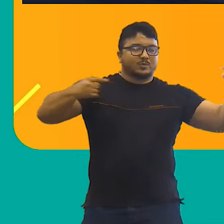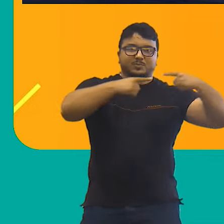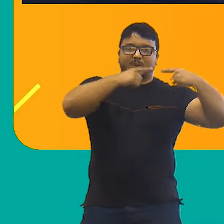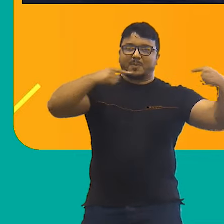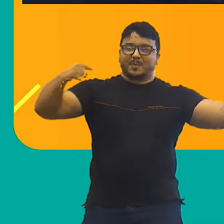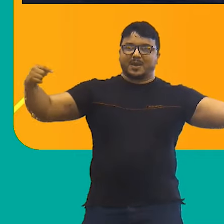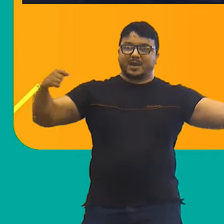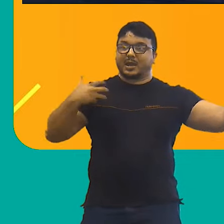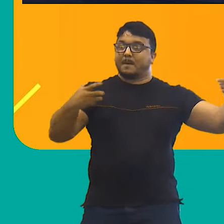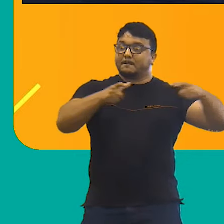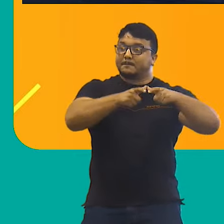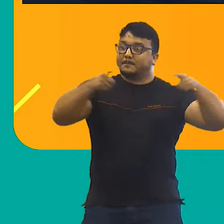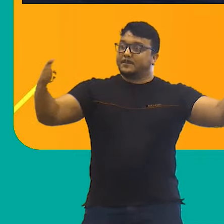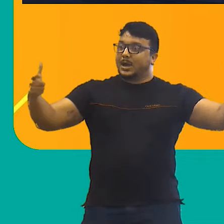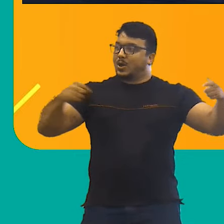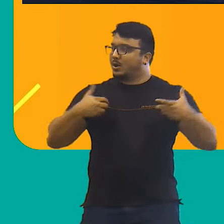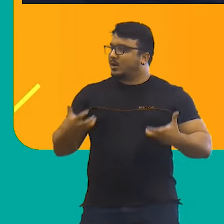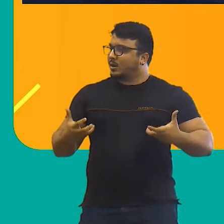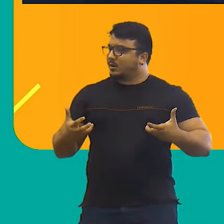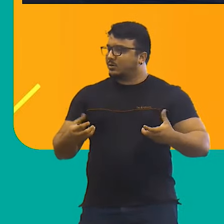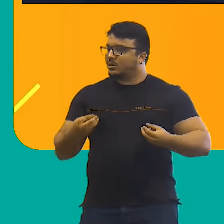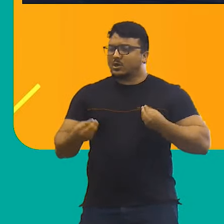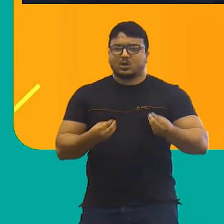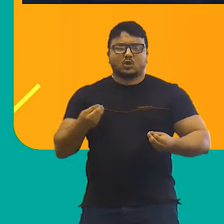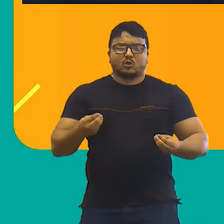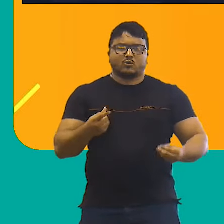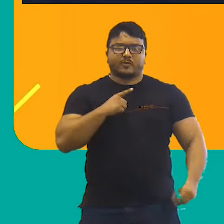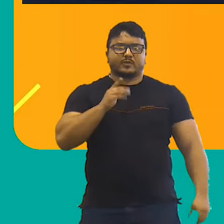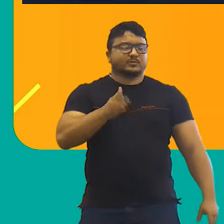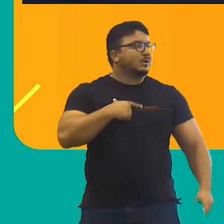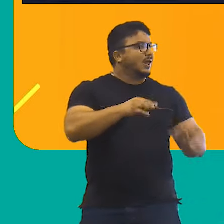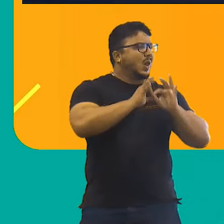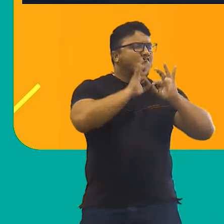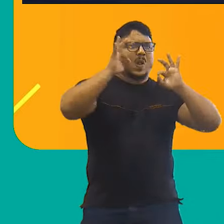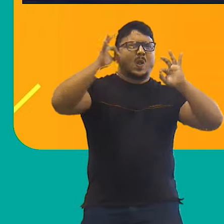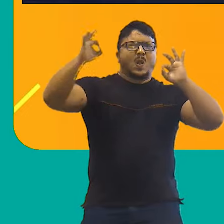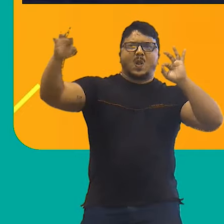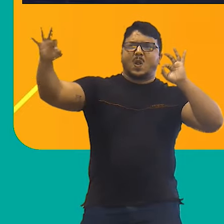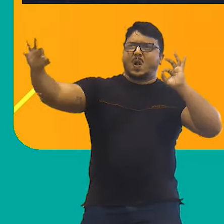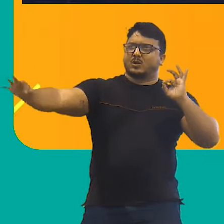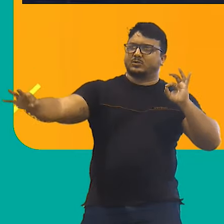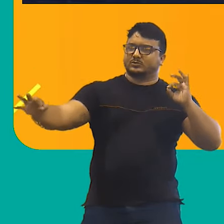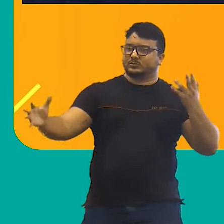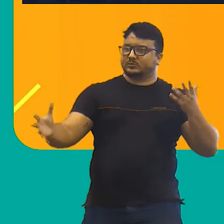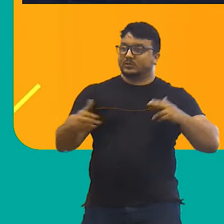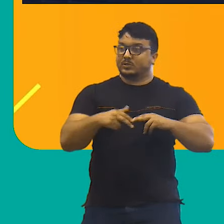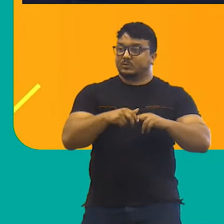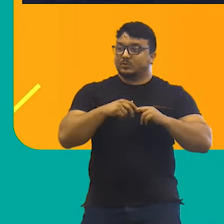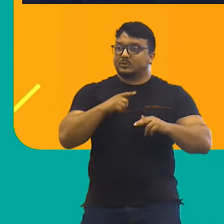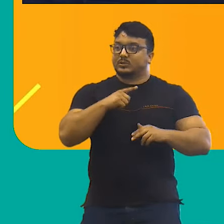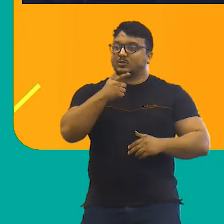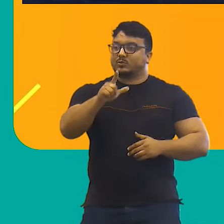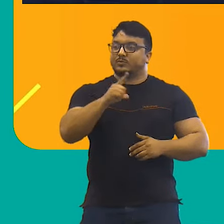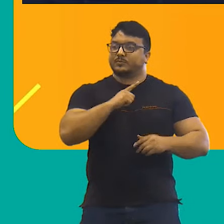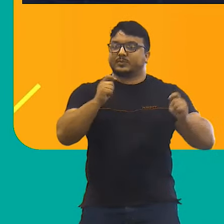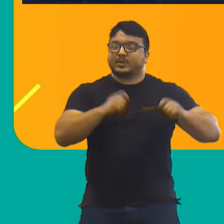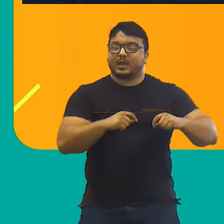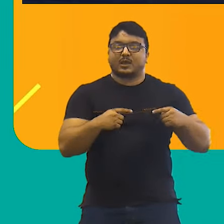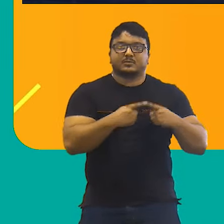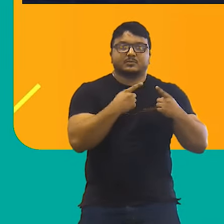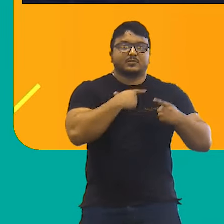barbante maior, né? Para poder falar contigo lá na baixa da égua. Ele diz que as demais condições